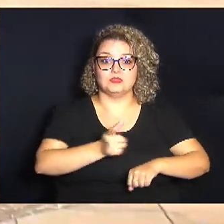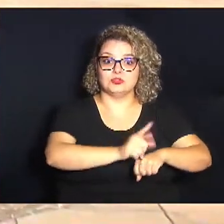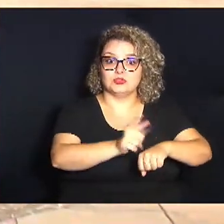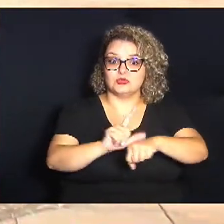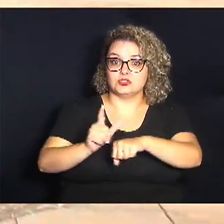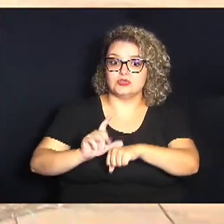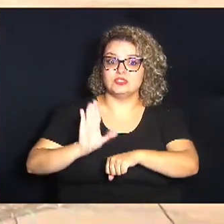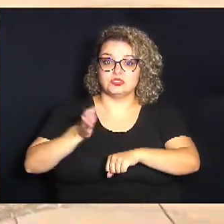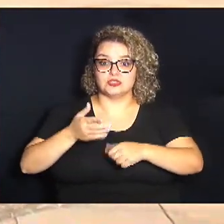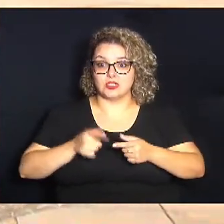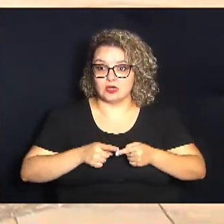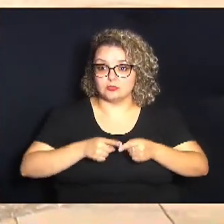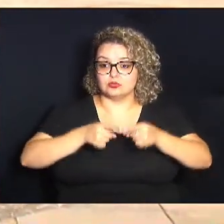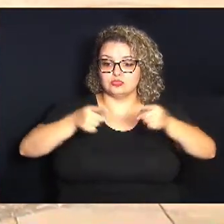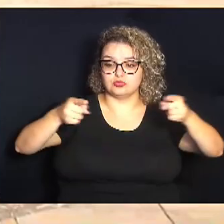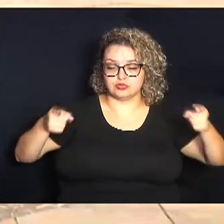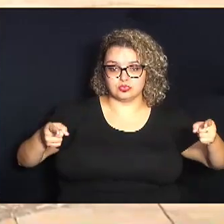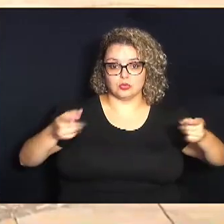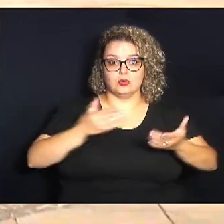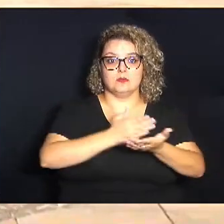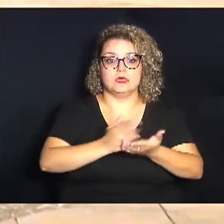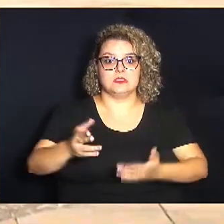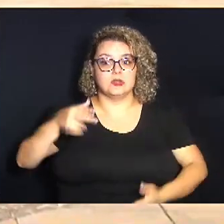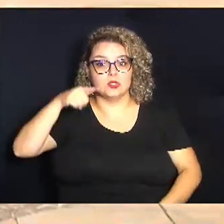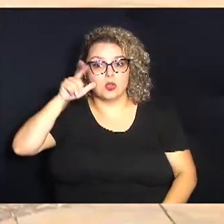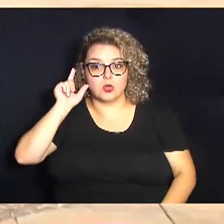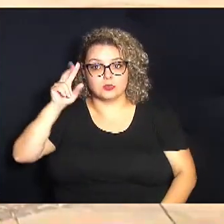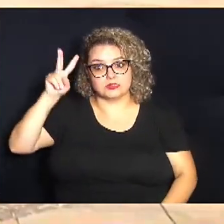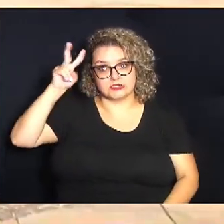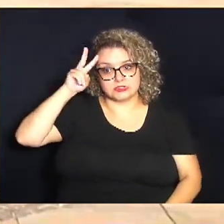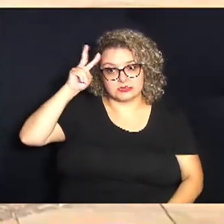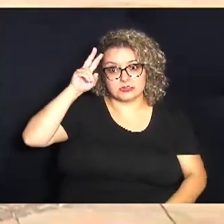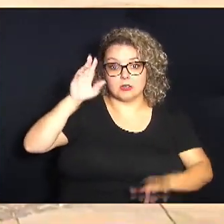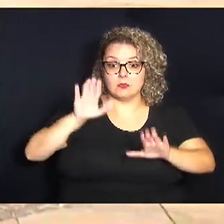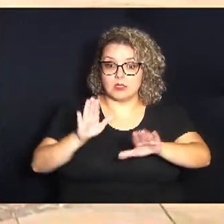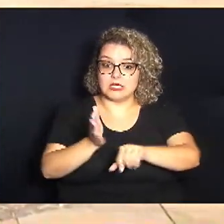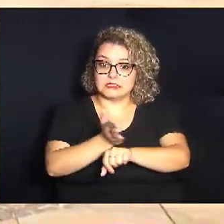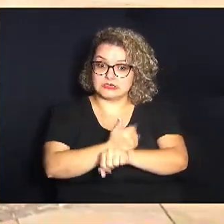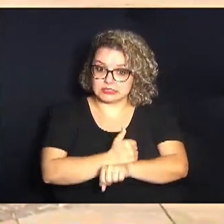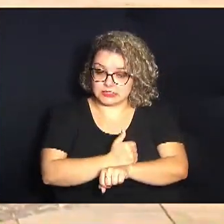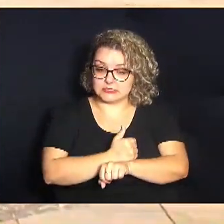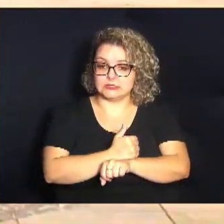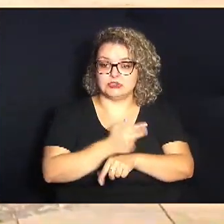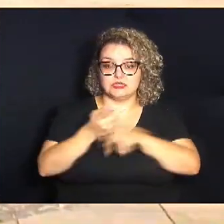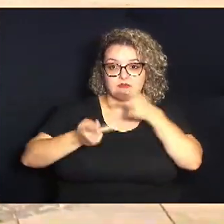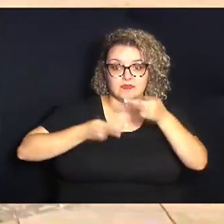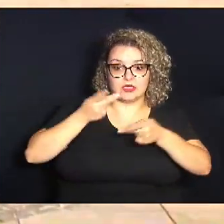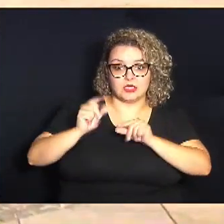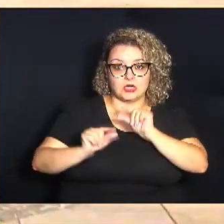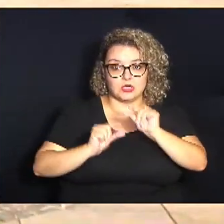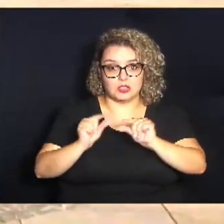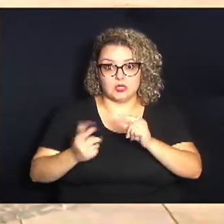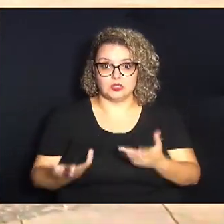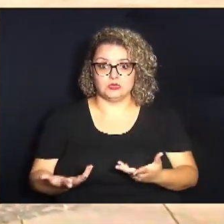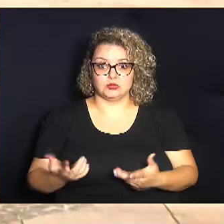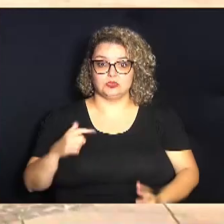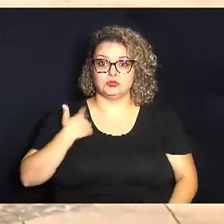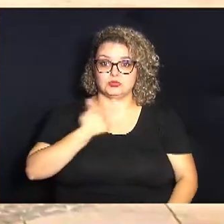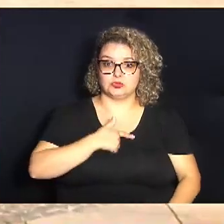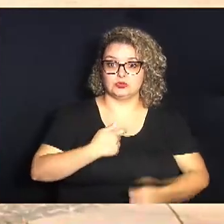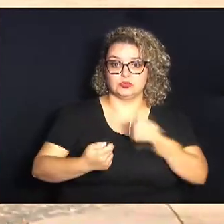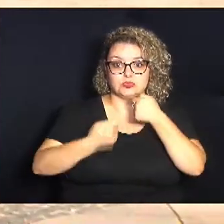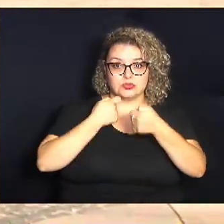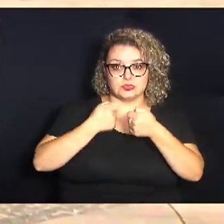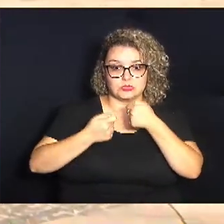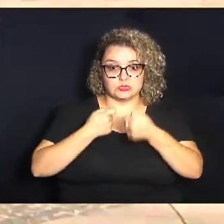está estendido desde ontem, segunda-feira. Mas antes da gente falar um pouquinho aqui com os nossos